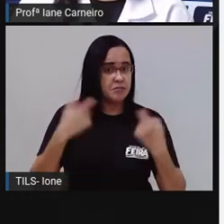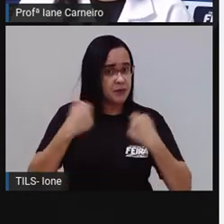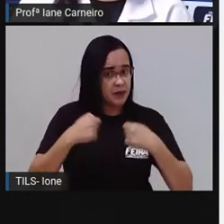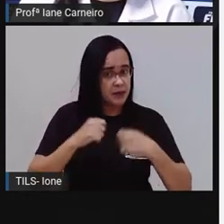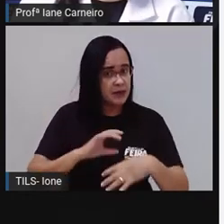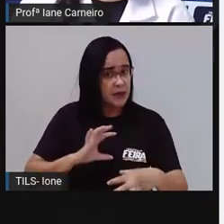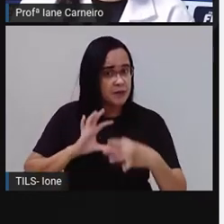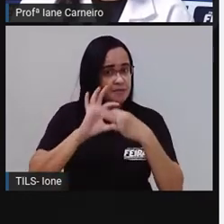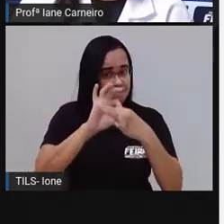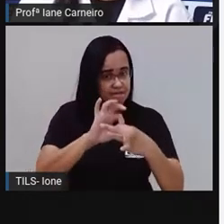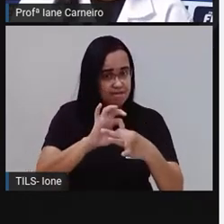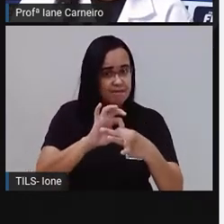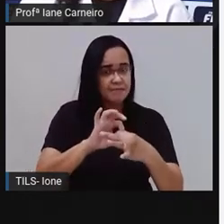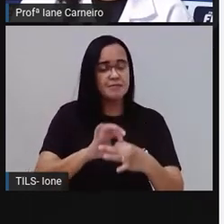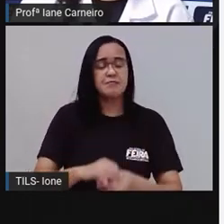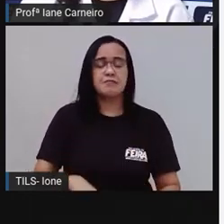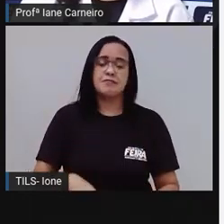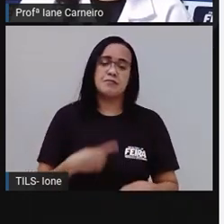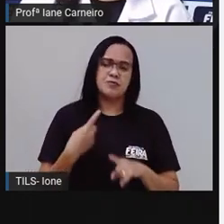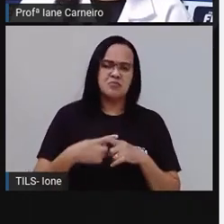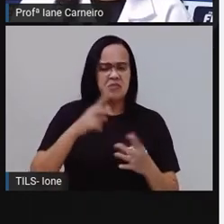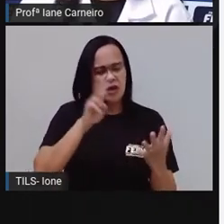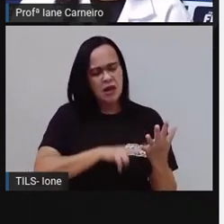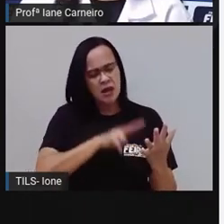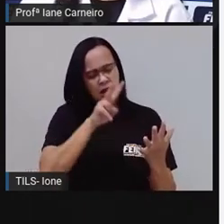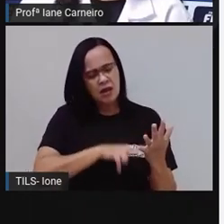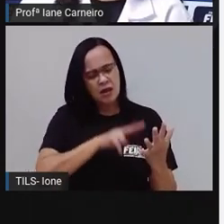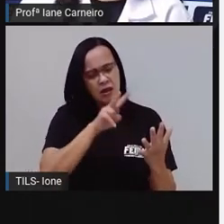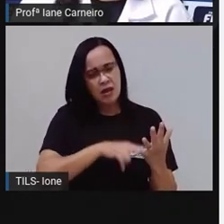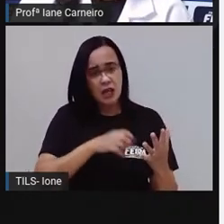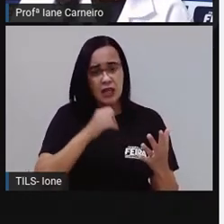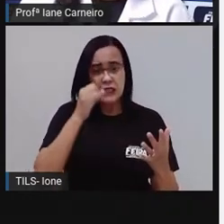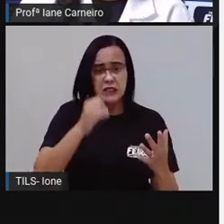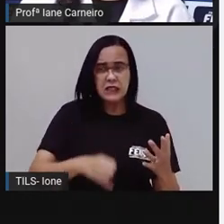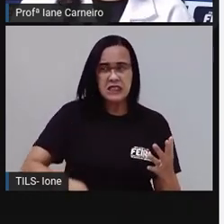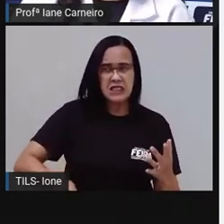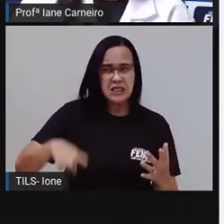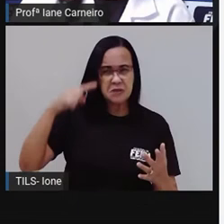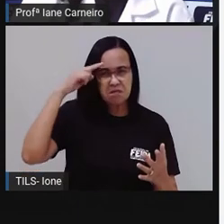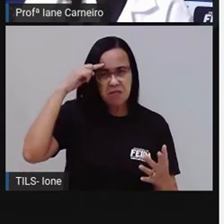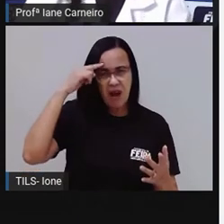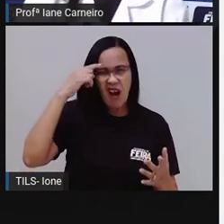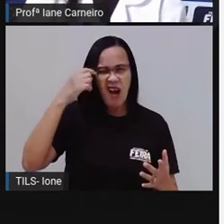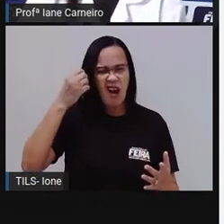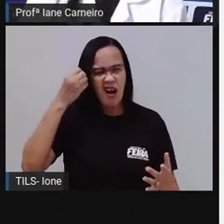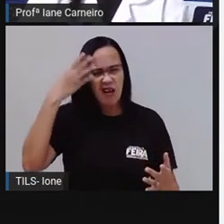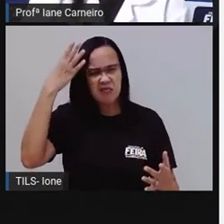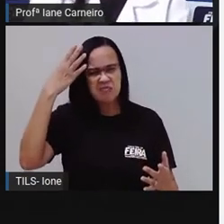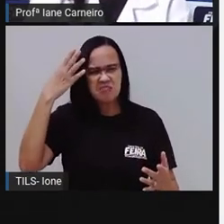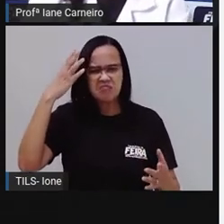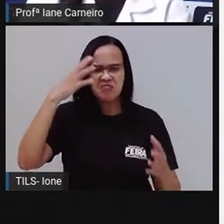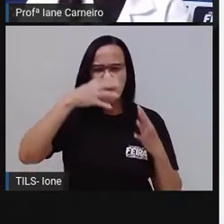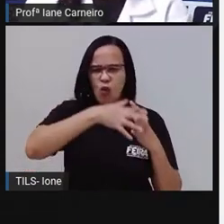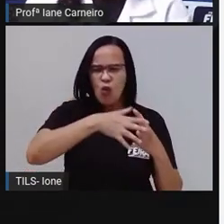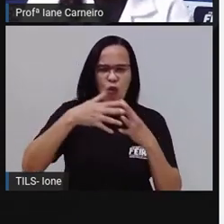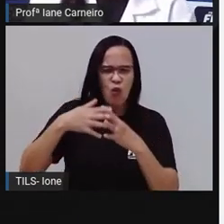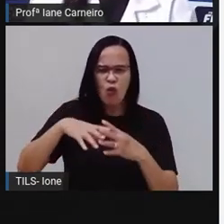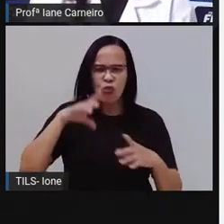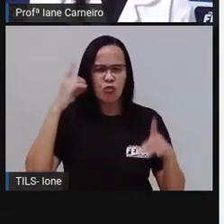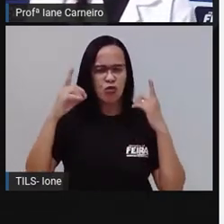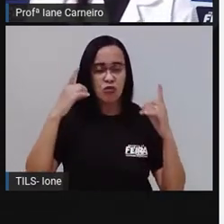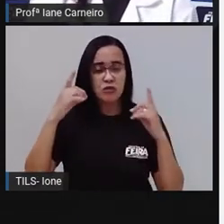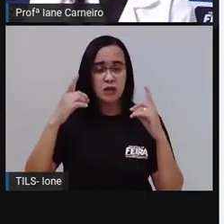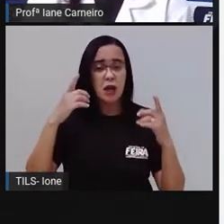consoante. Mas, se na hora que você estiver lendo bater uma dúvida, você já vai pensar, né? Ou então, a Pró pediu para você